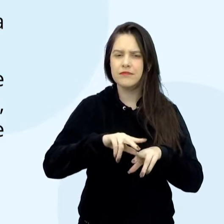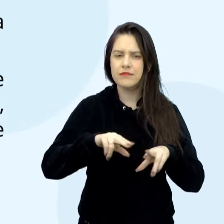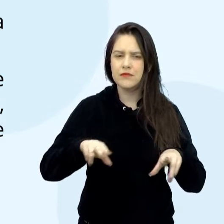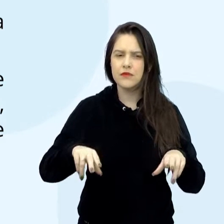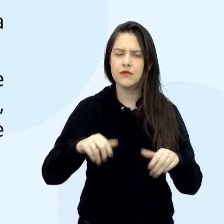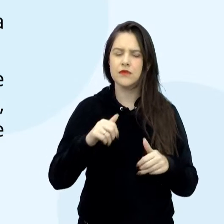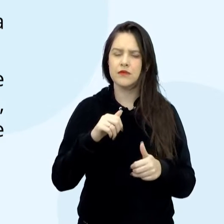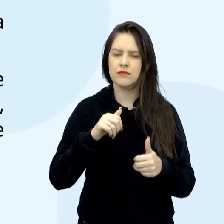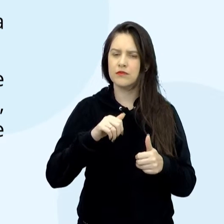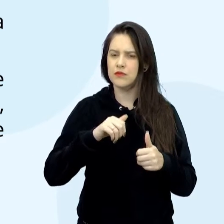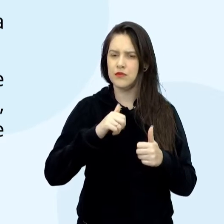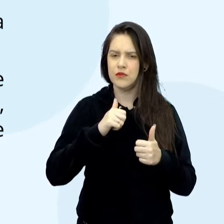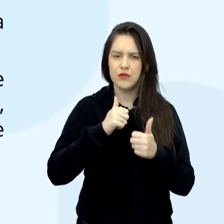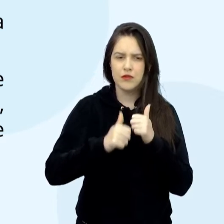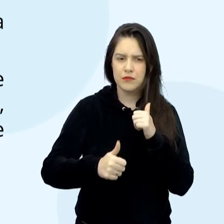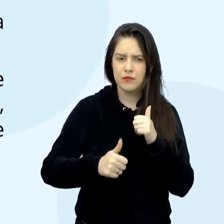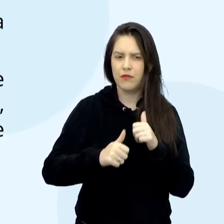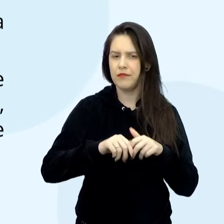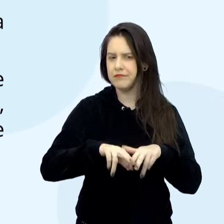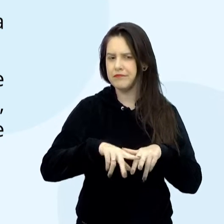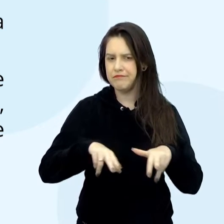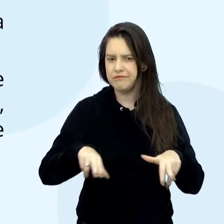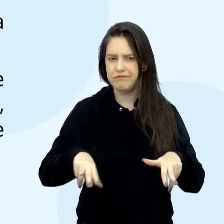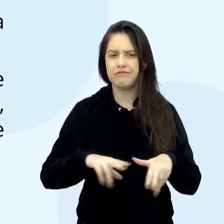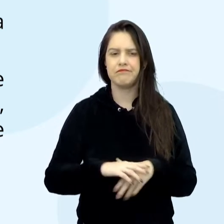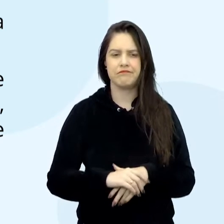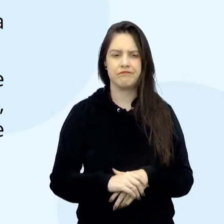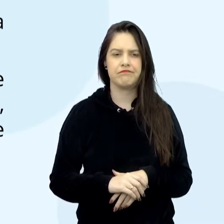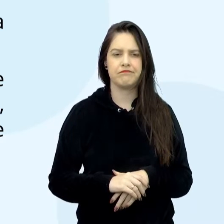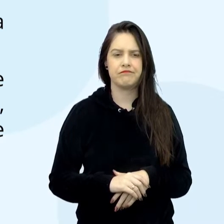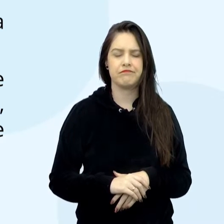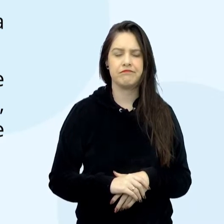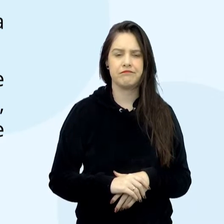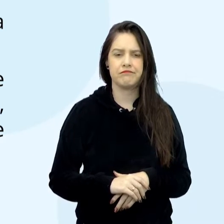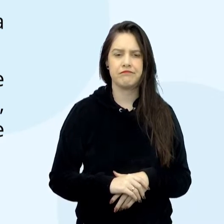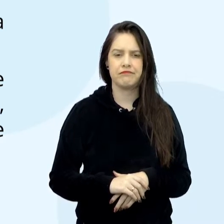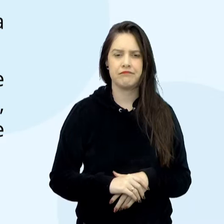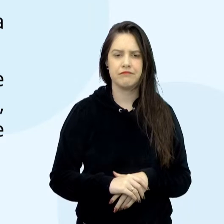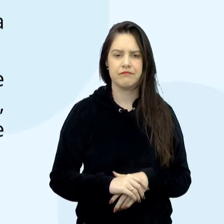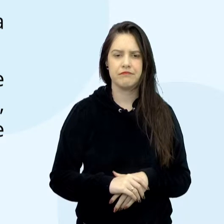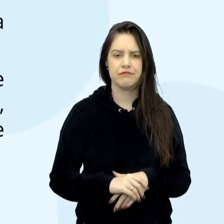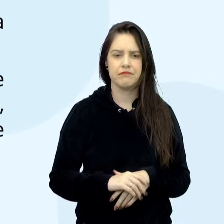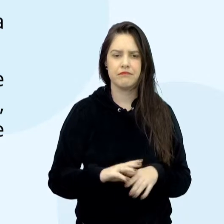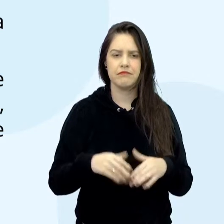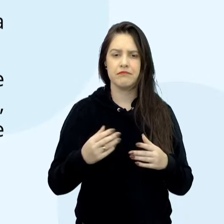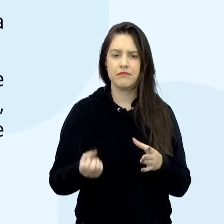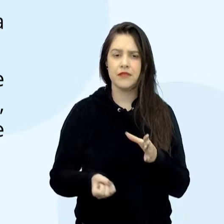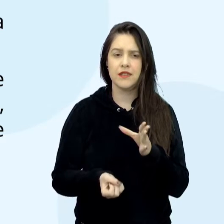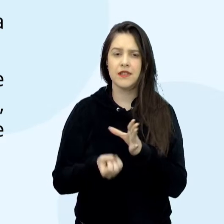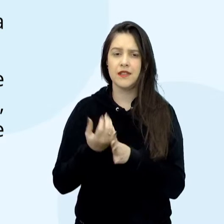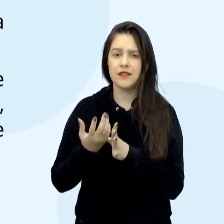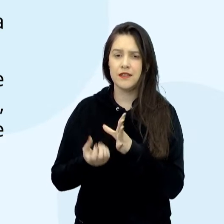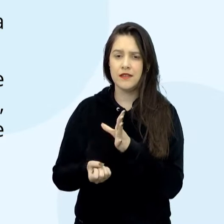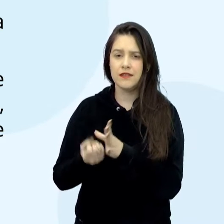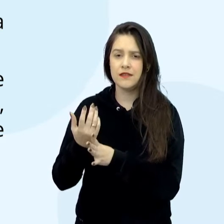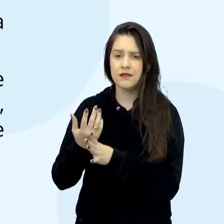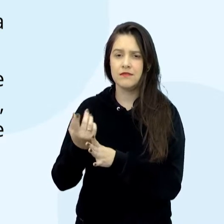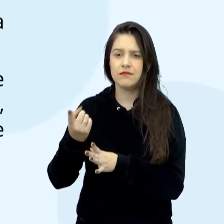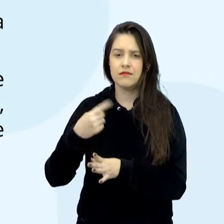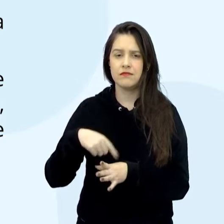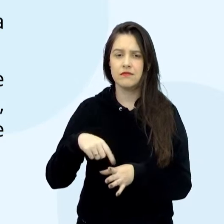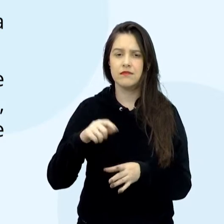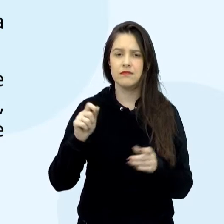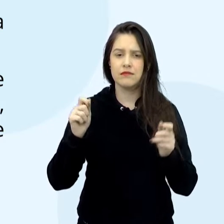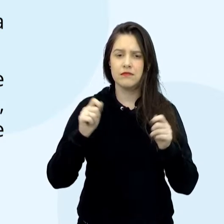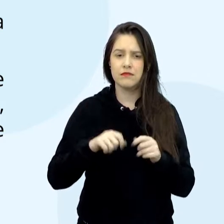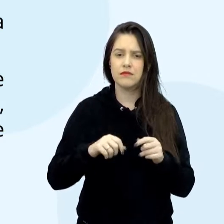visto em outros componentes, o de criações, né?